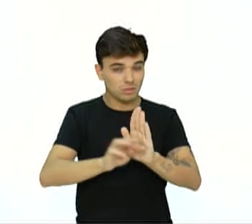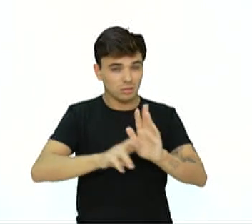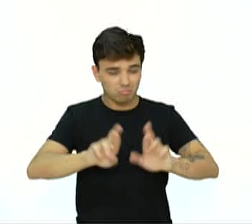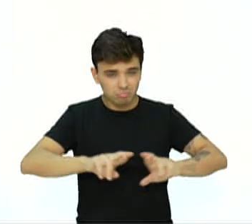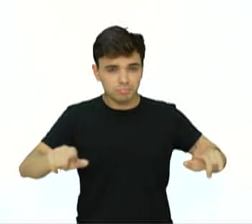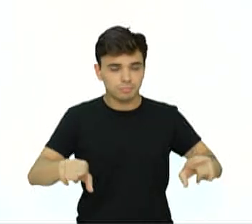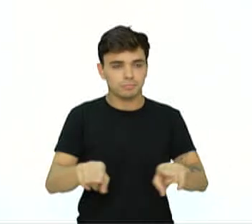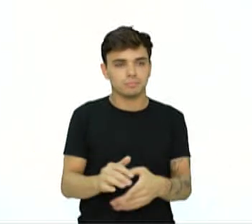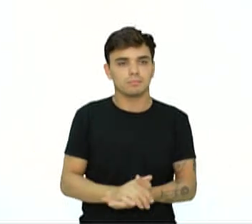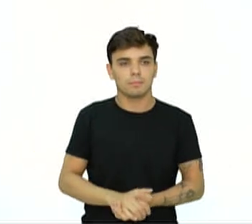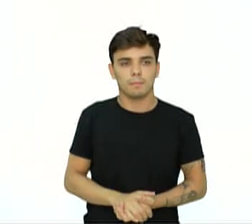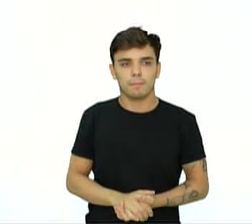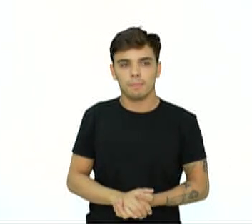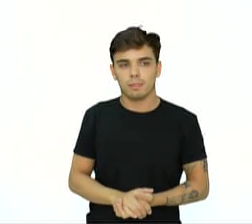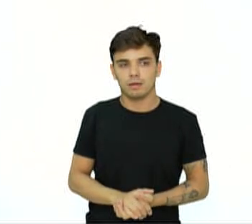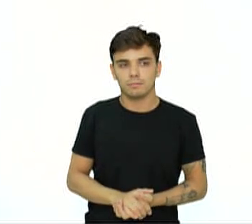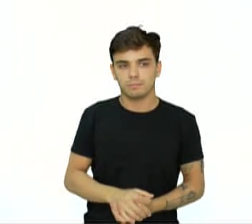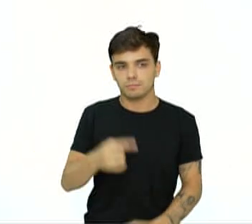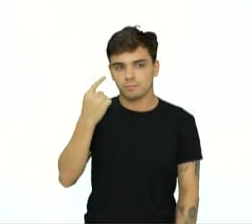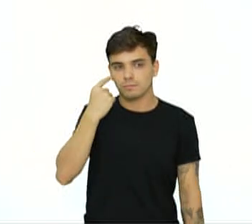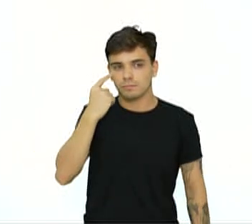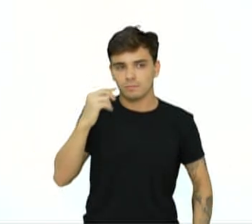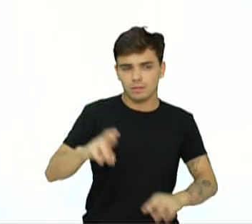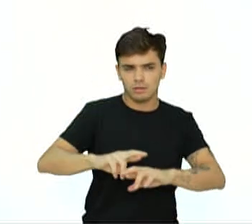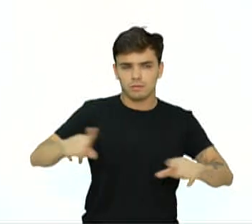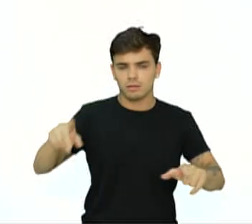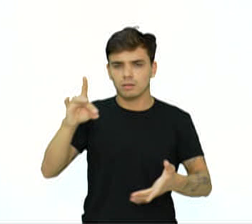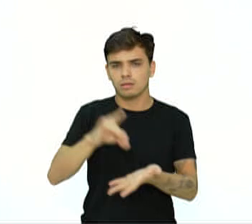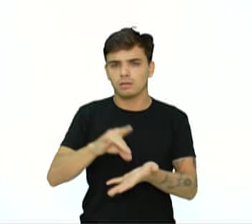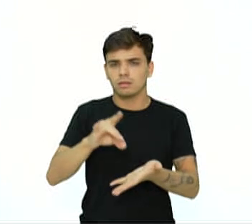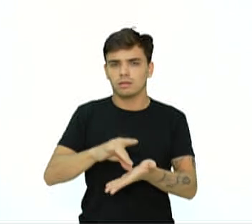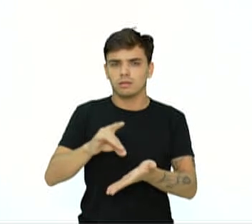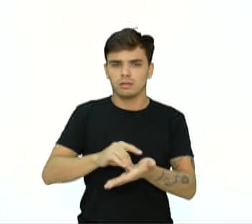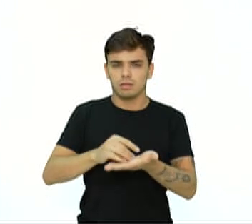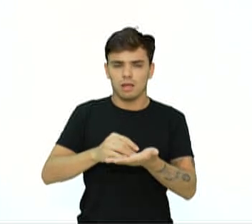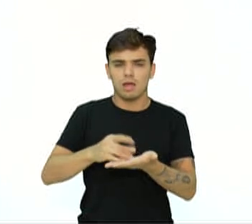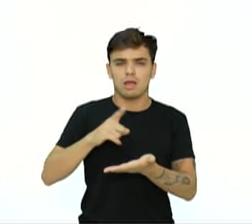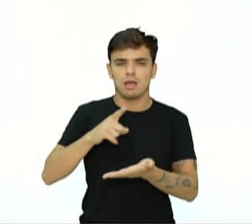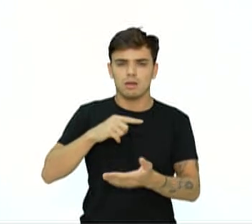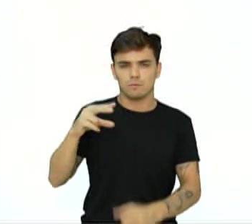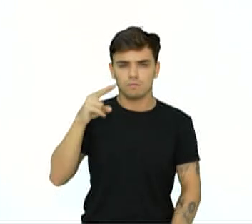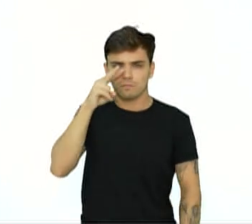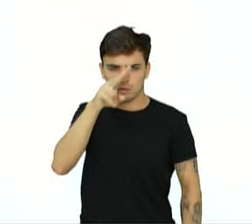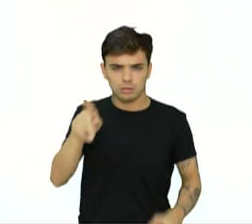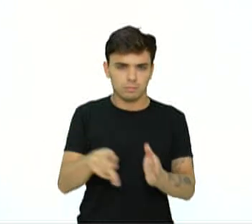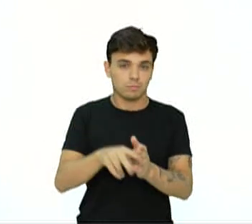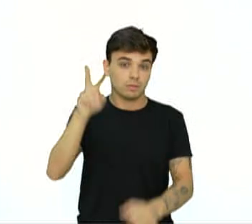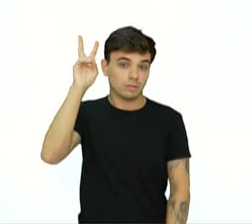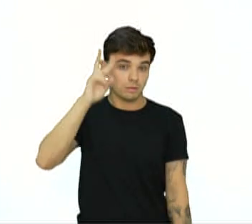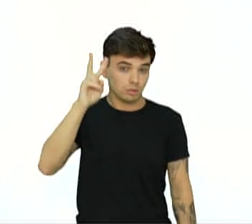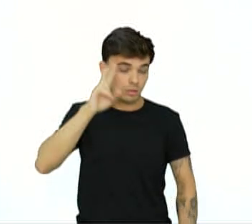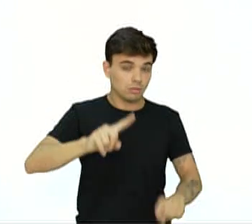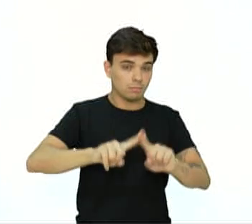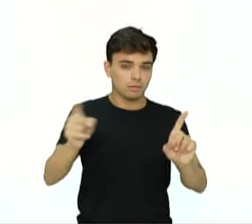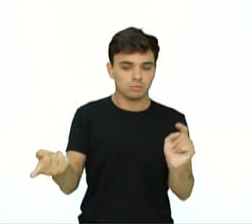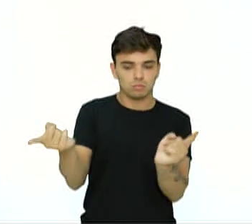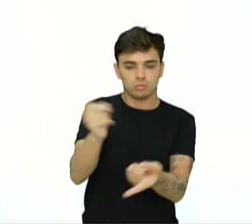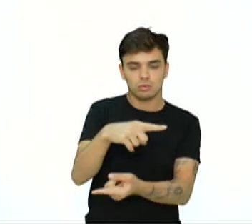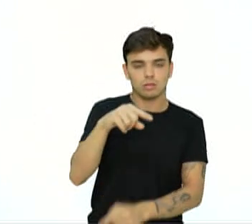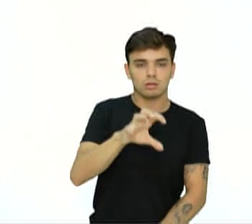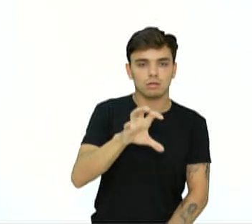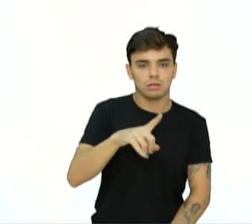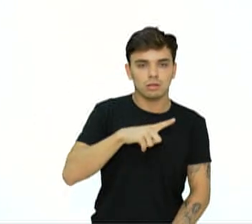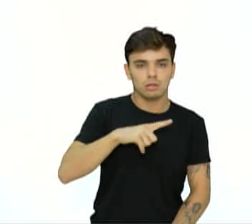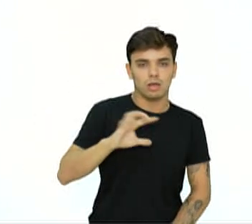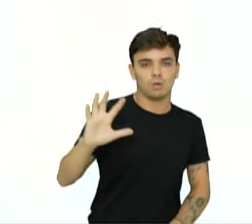diz o seguinte: a indiferença é certamente a mola mais forte da história, mas ao contrário. Aquilo